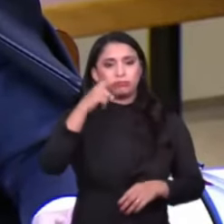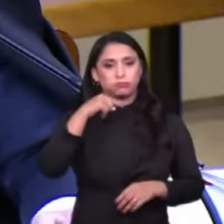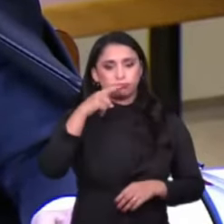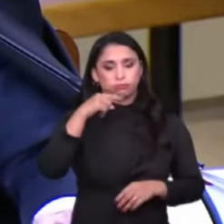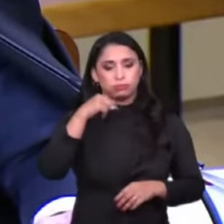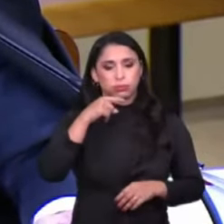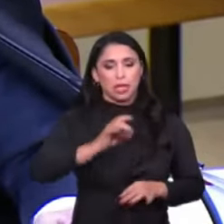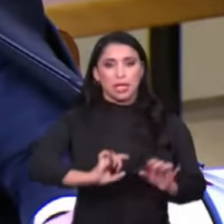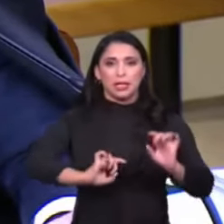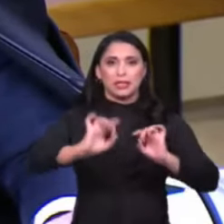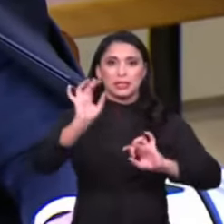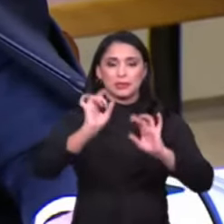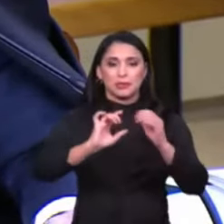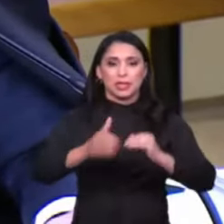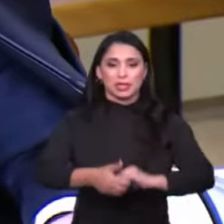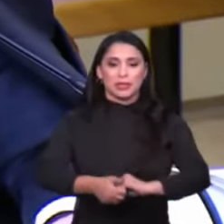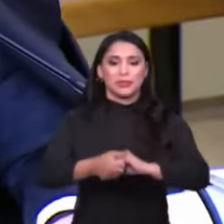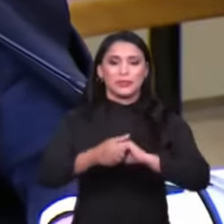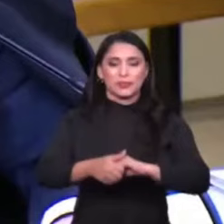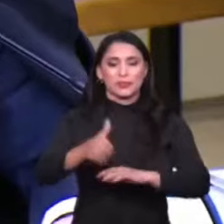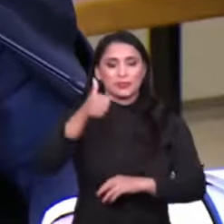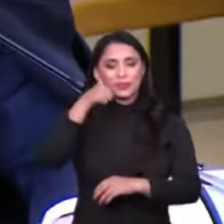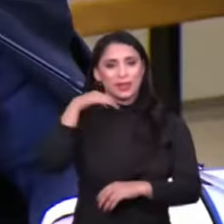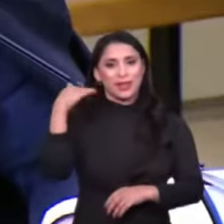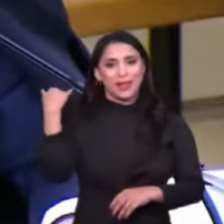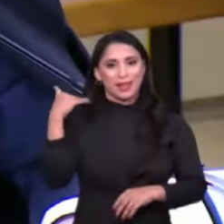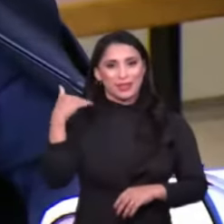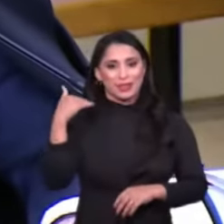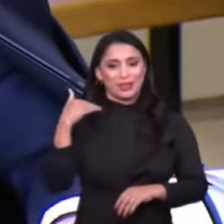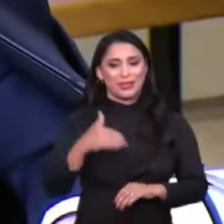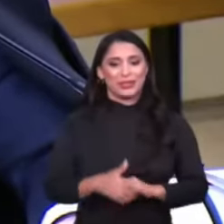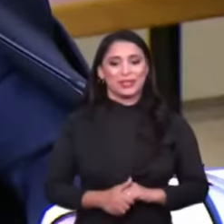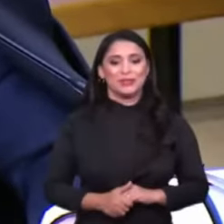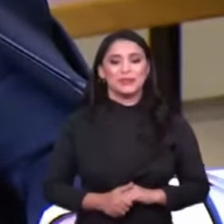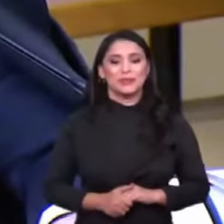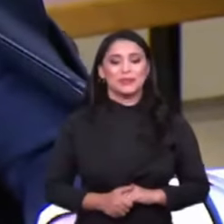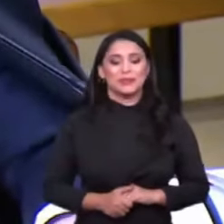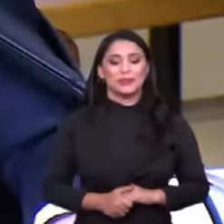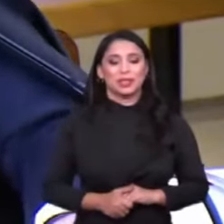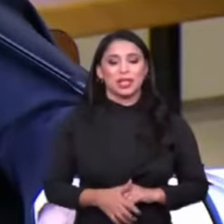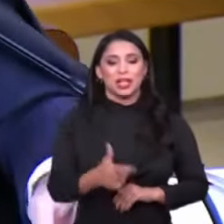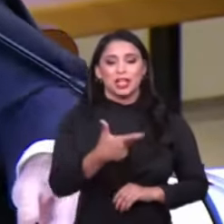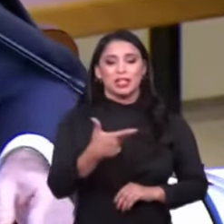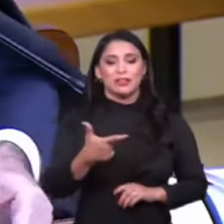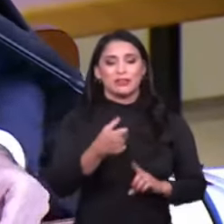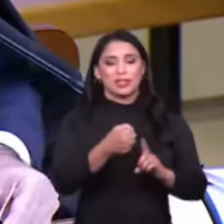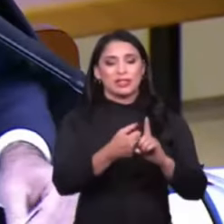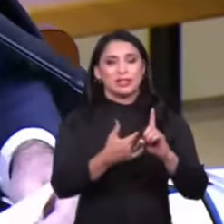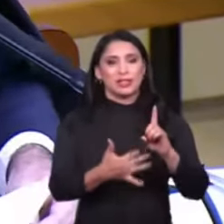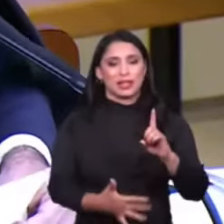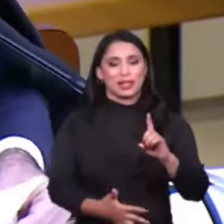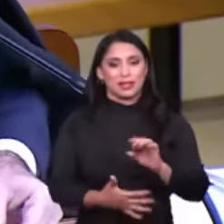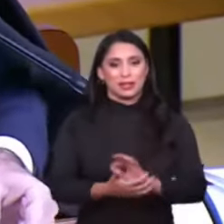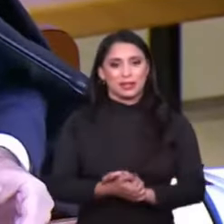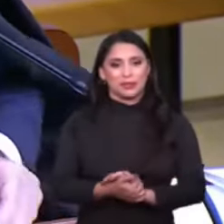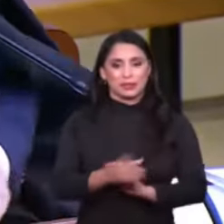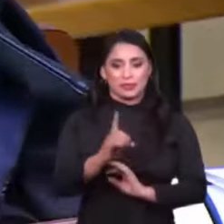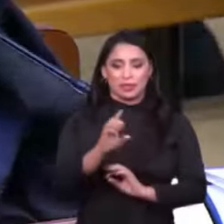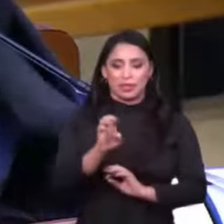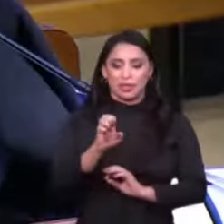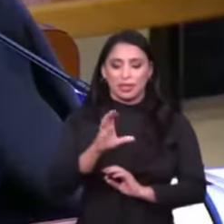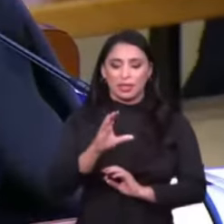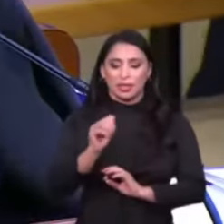saudação especial à ministra Carmen Lúcia, nossa vice-decana,